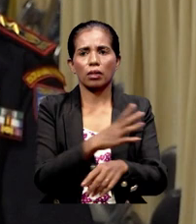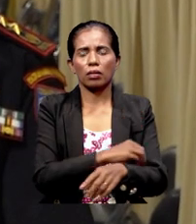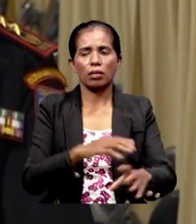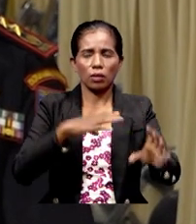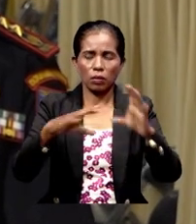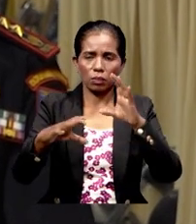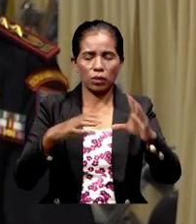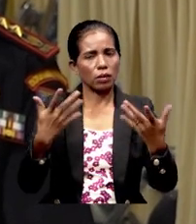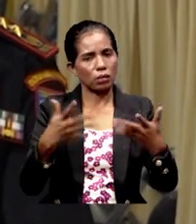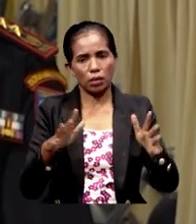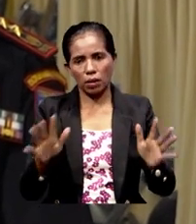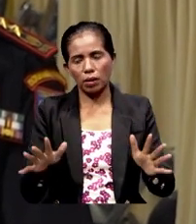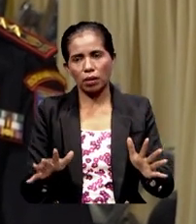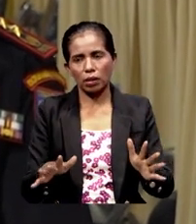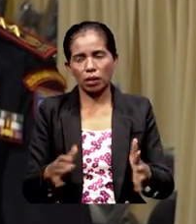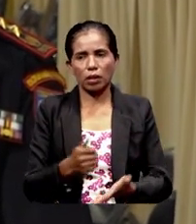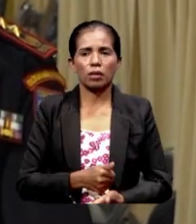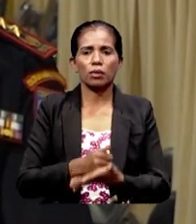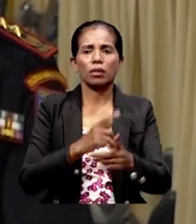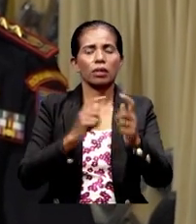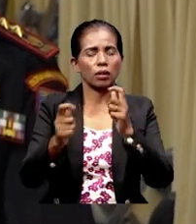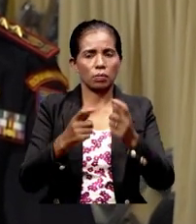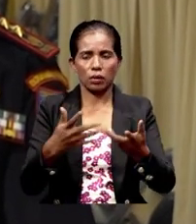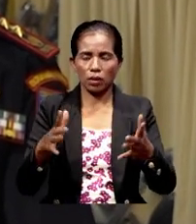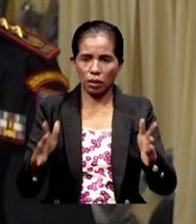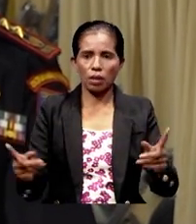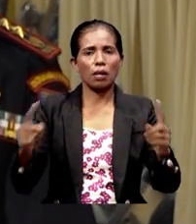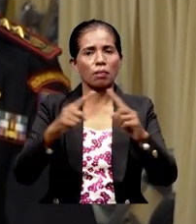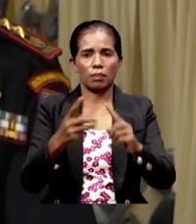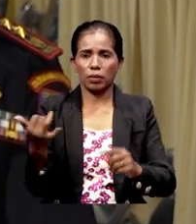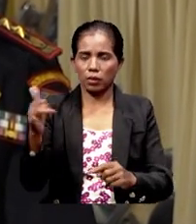comunicação lá, a facilidade de transporte lá, a basira,